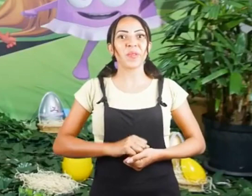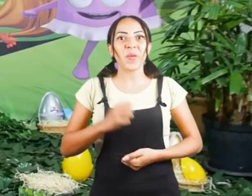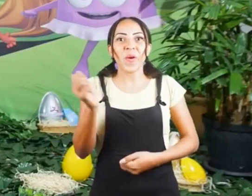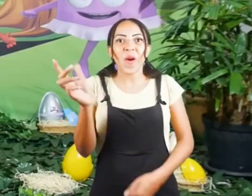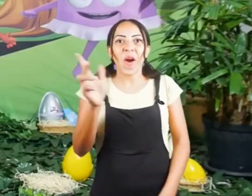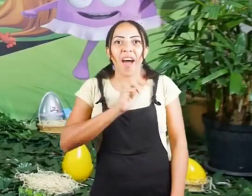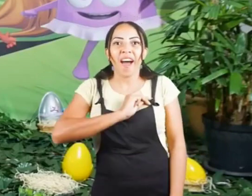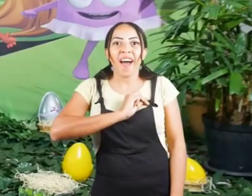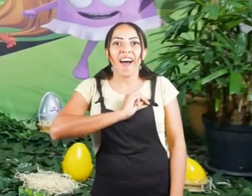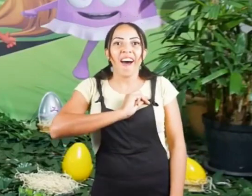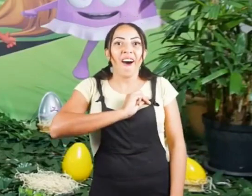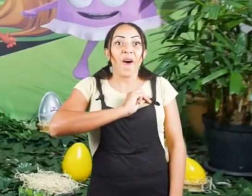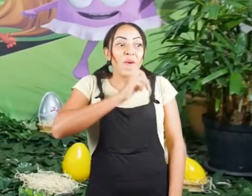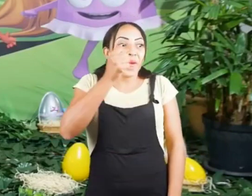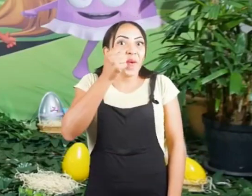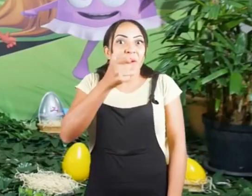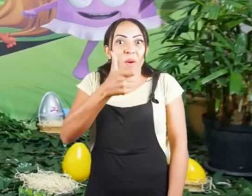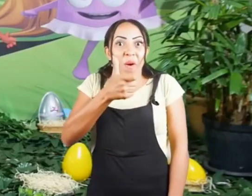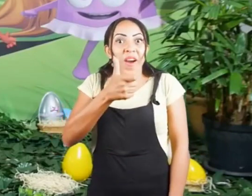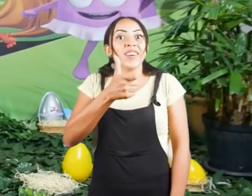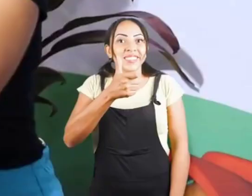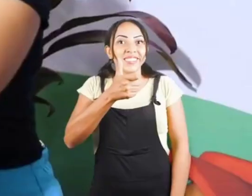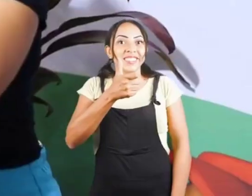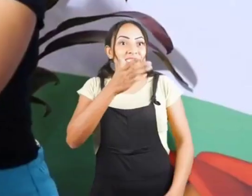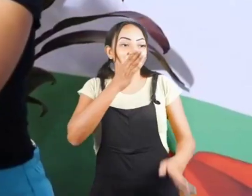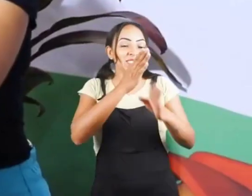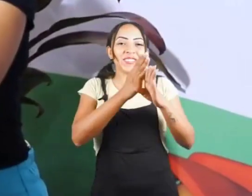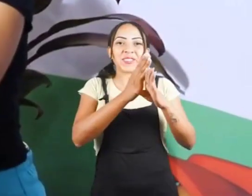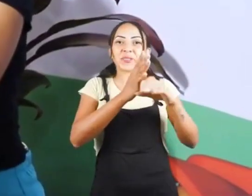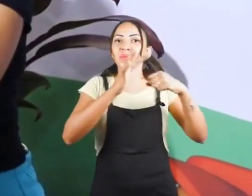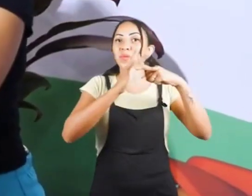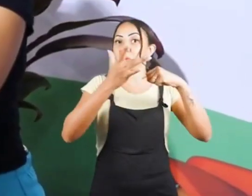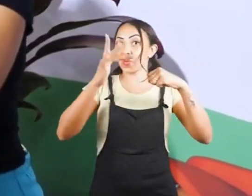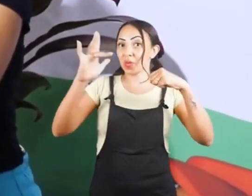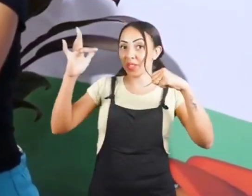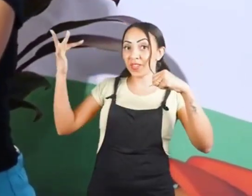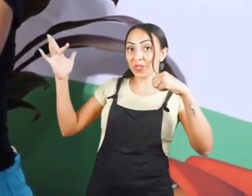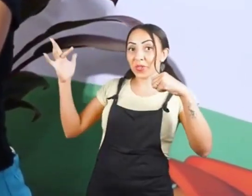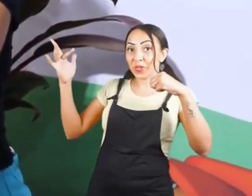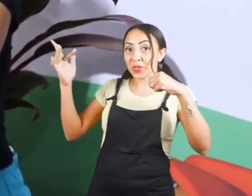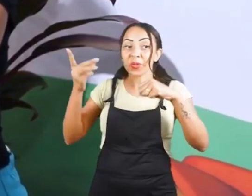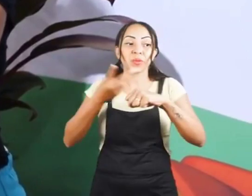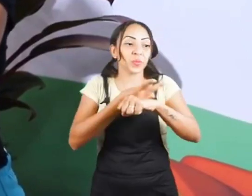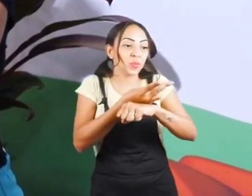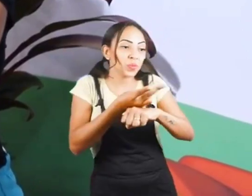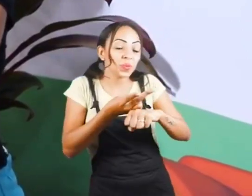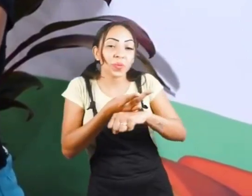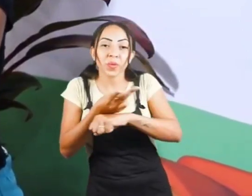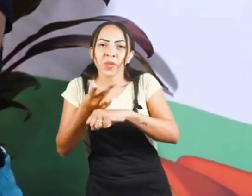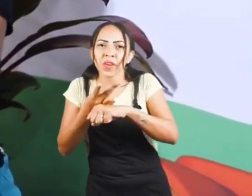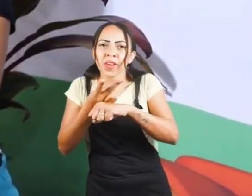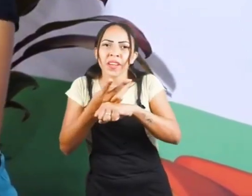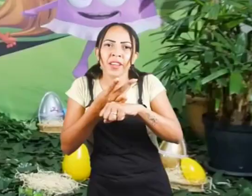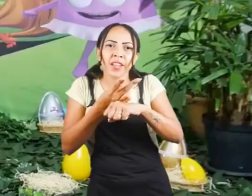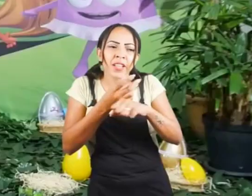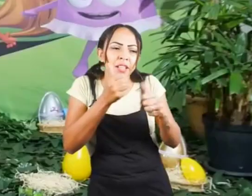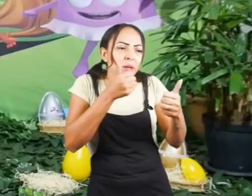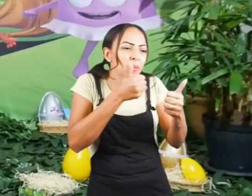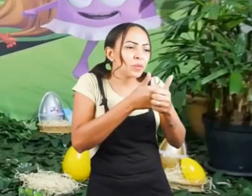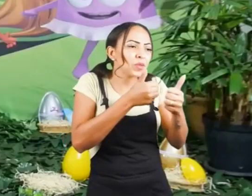Uau! Você está quase lá! O tesouro que você procura está próximo de algo que é da cor